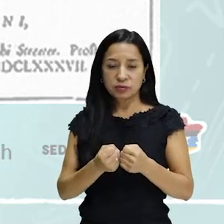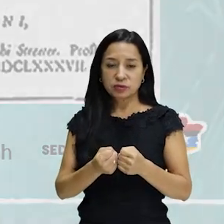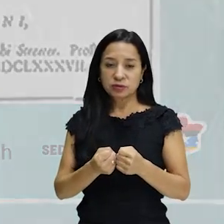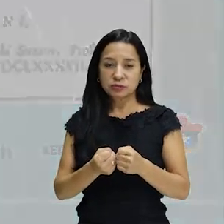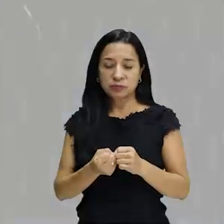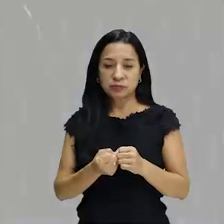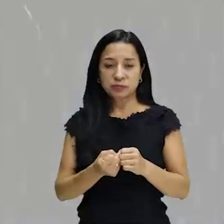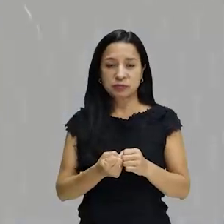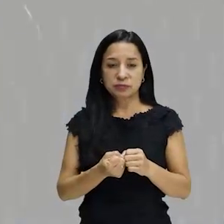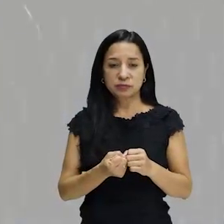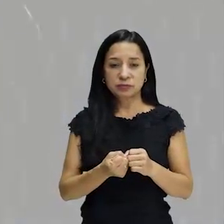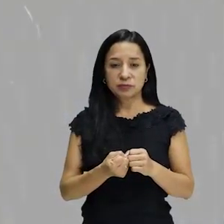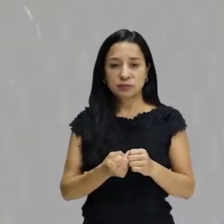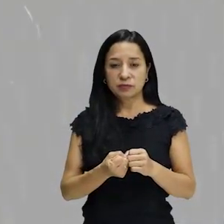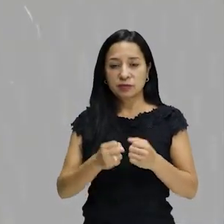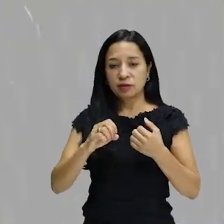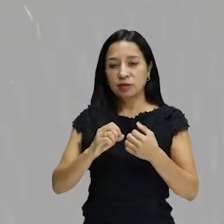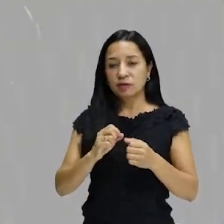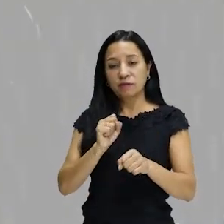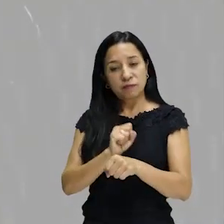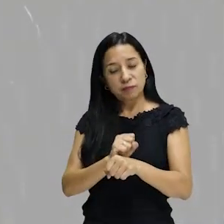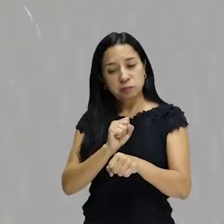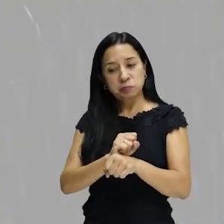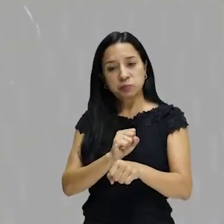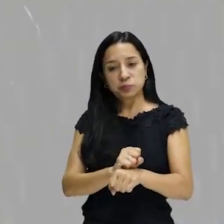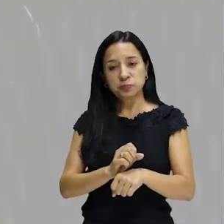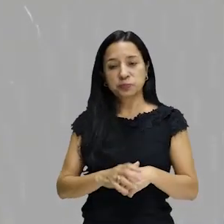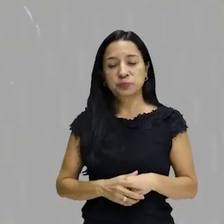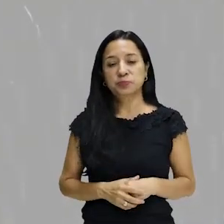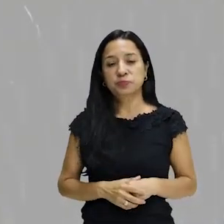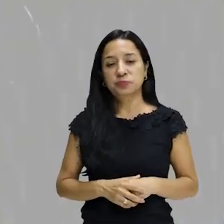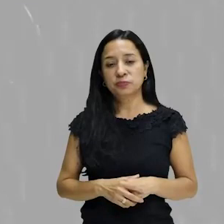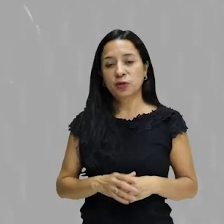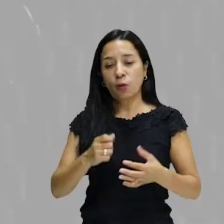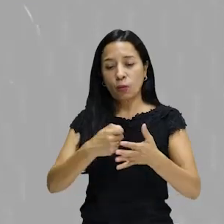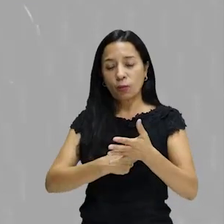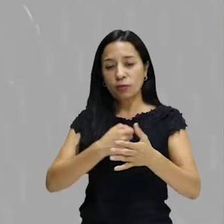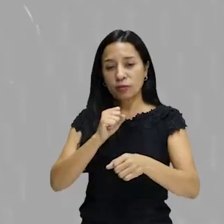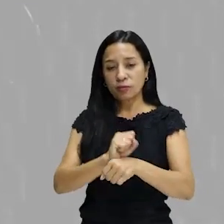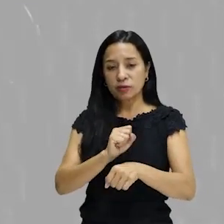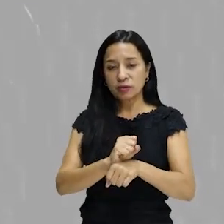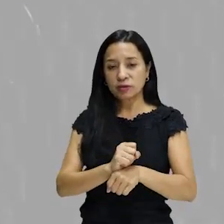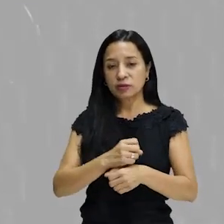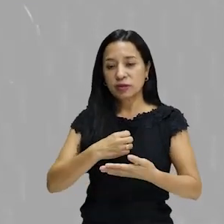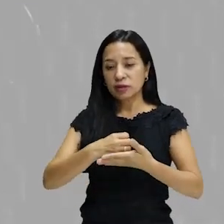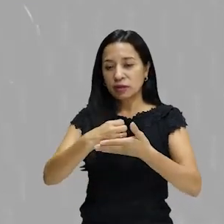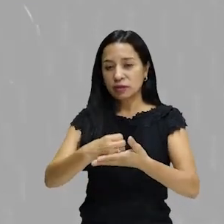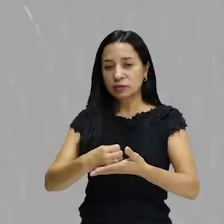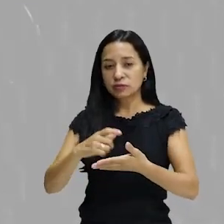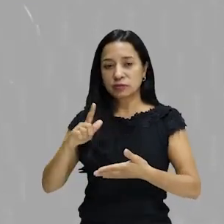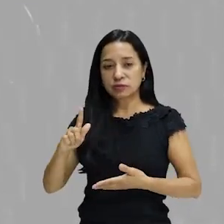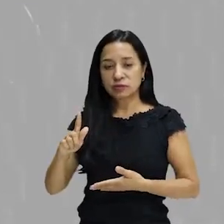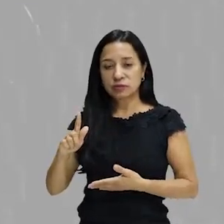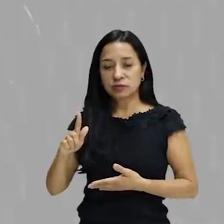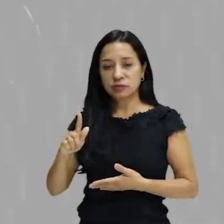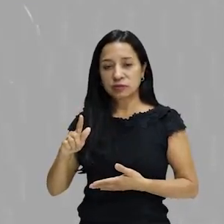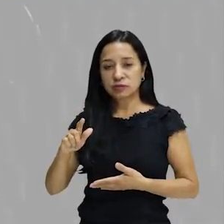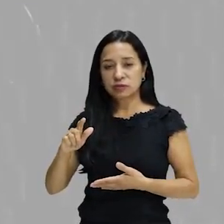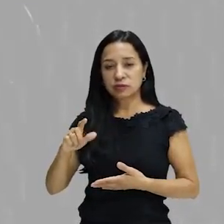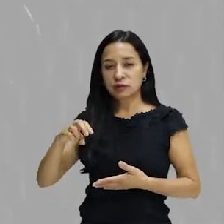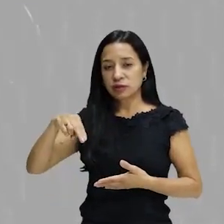que o force a parar, né? Então essa é a contribuição de Galileu, lá que Newton já